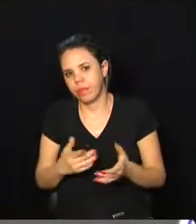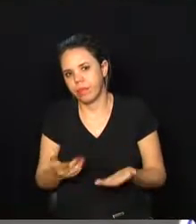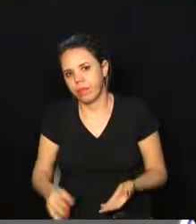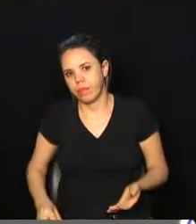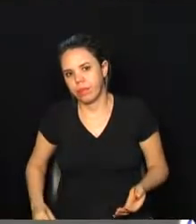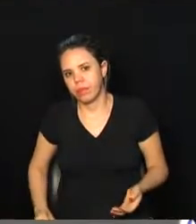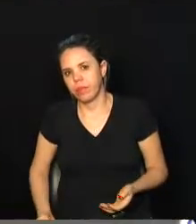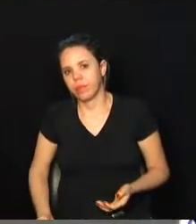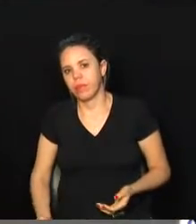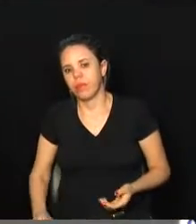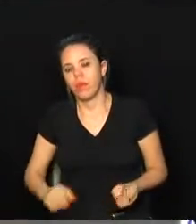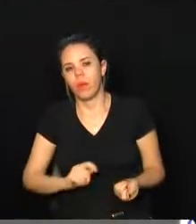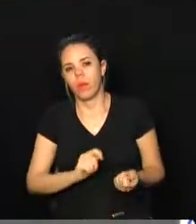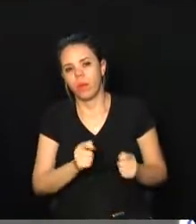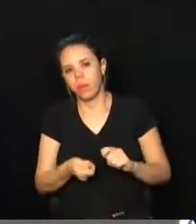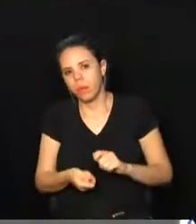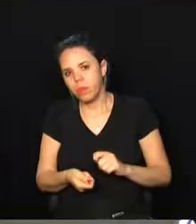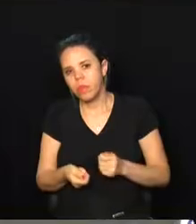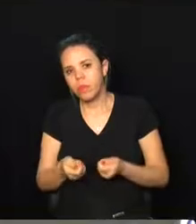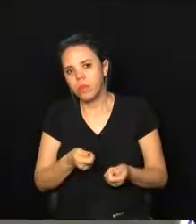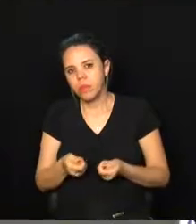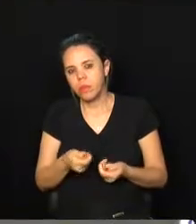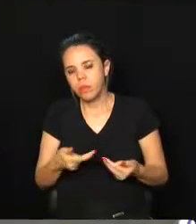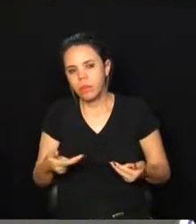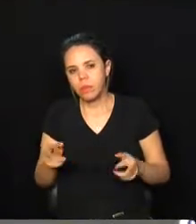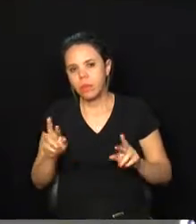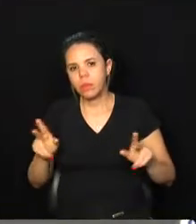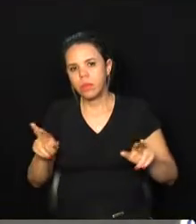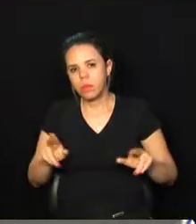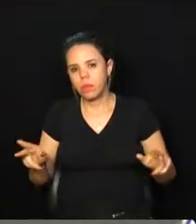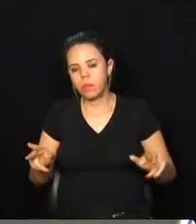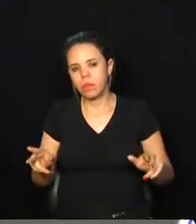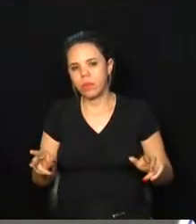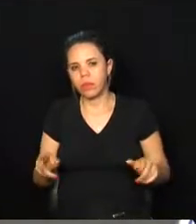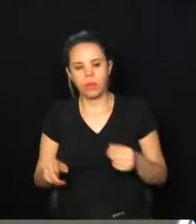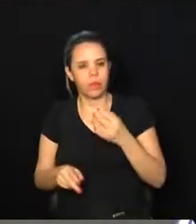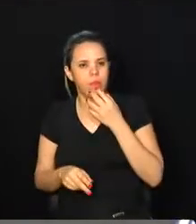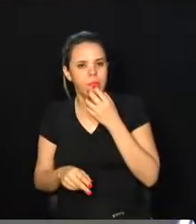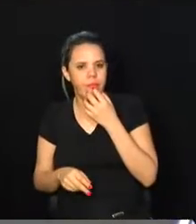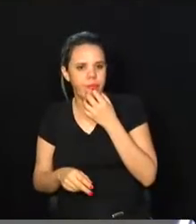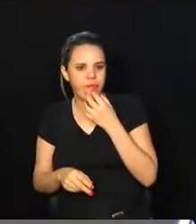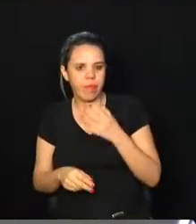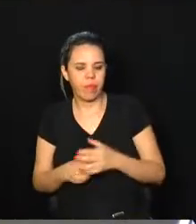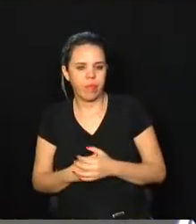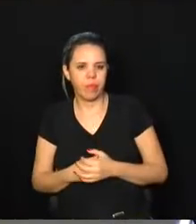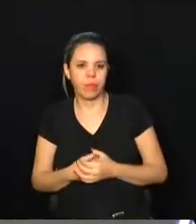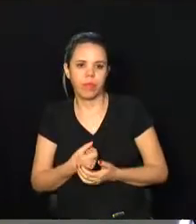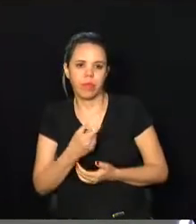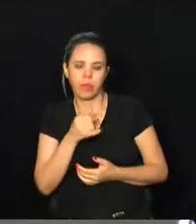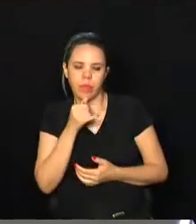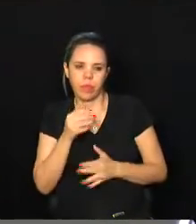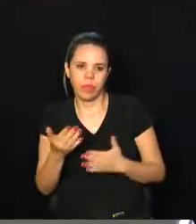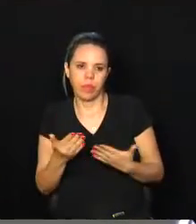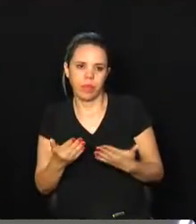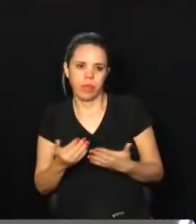Então, como adequar e dosar isso, né, aquela diferença entre o veneno e o remédio é a dose,